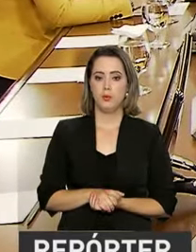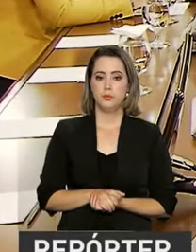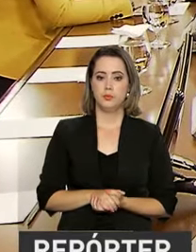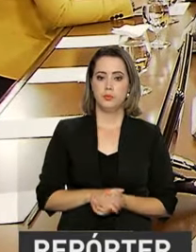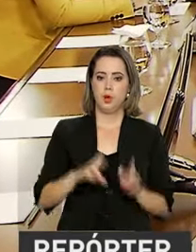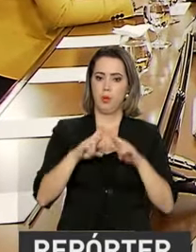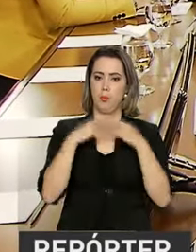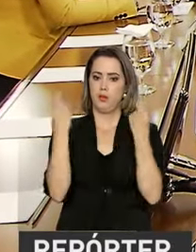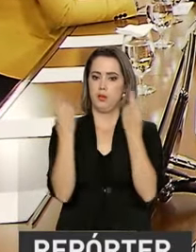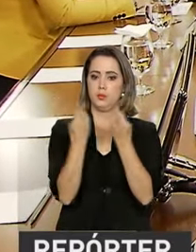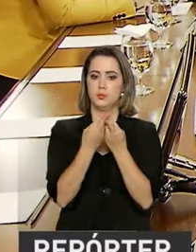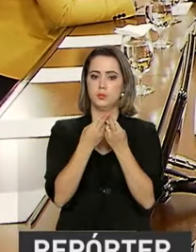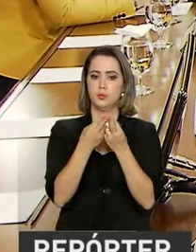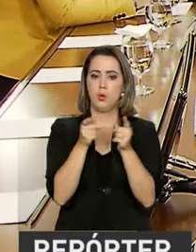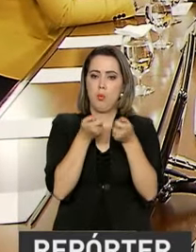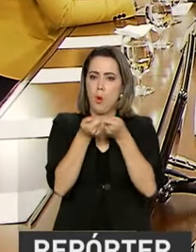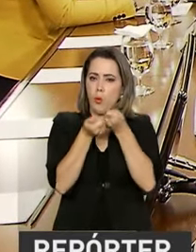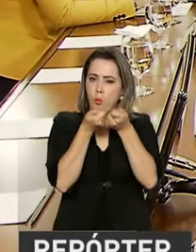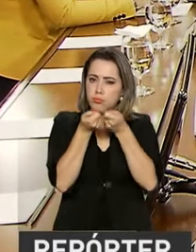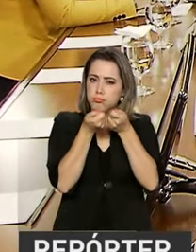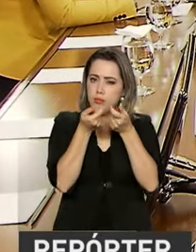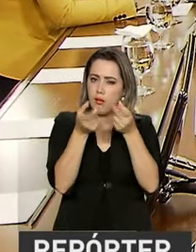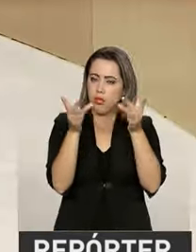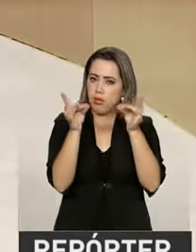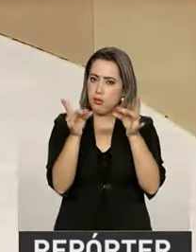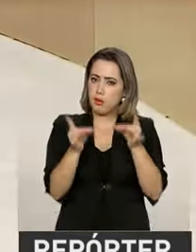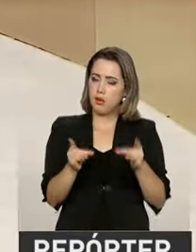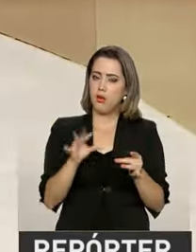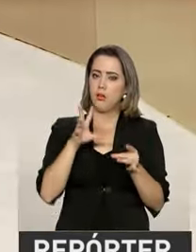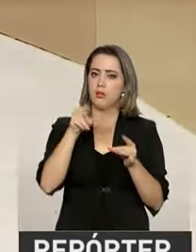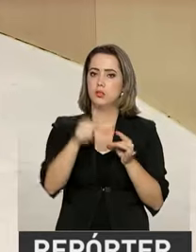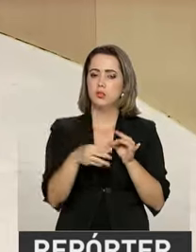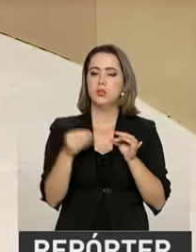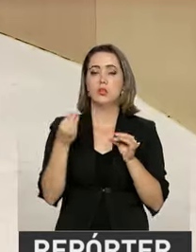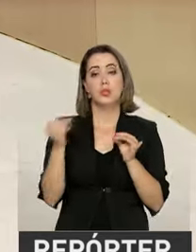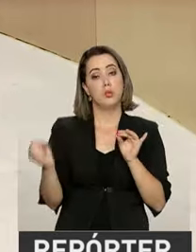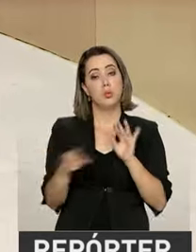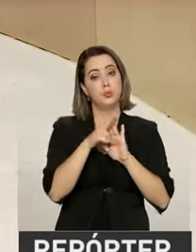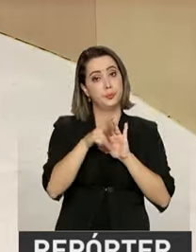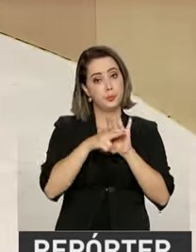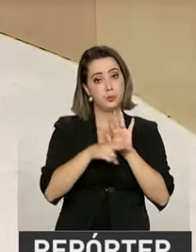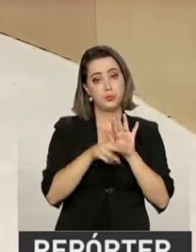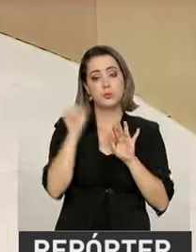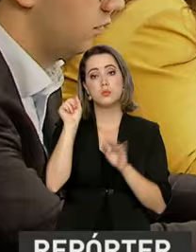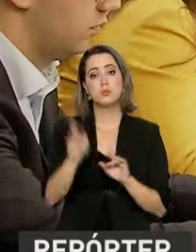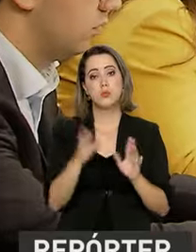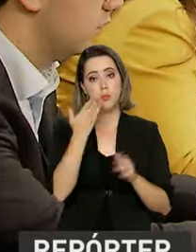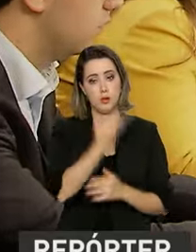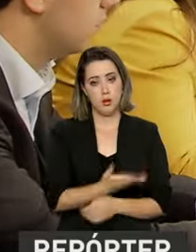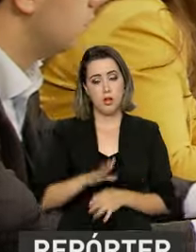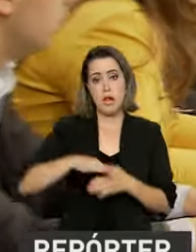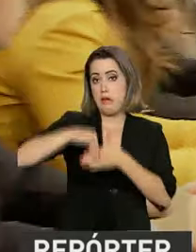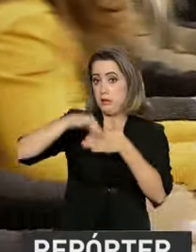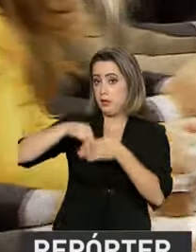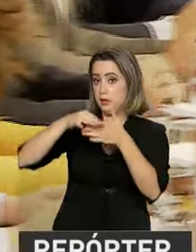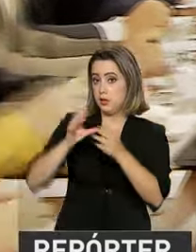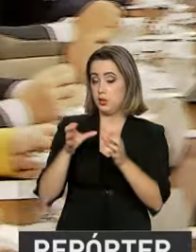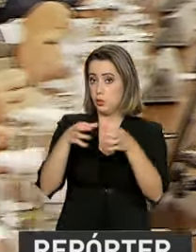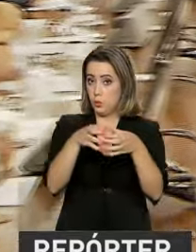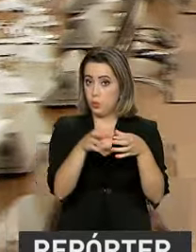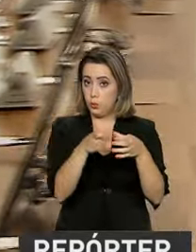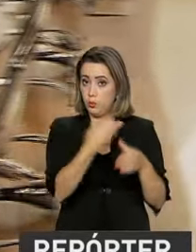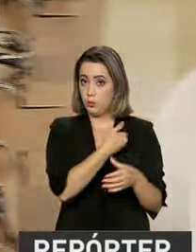uma reunião para afinar os últimos ajustes na proposta de reforma da Previdência líderes da base